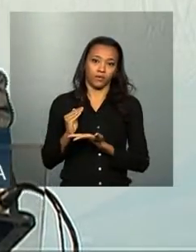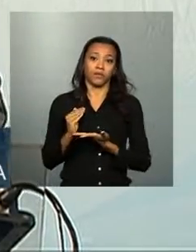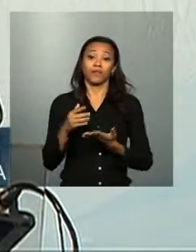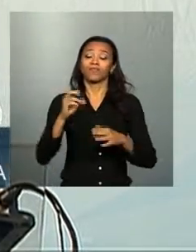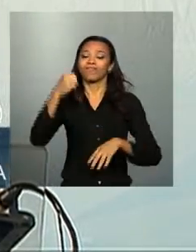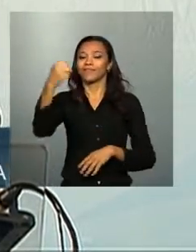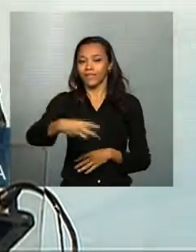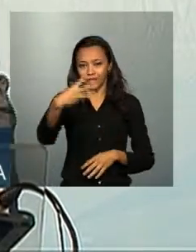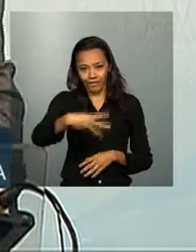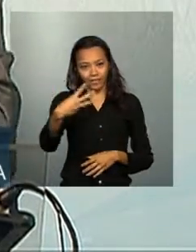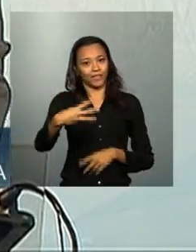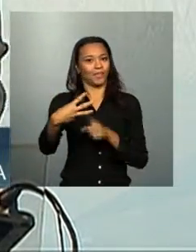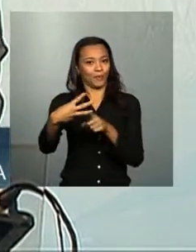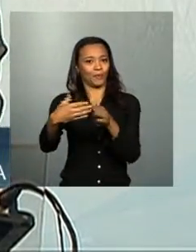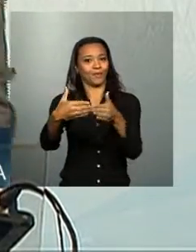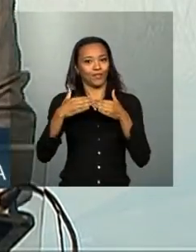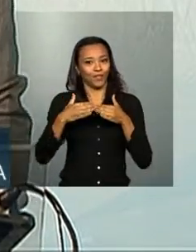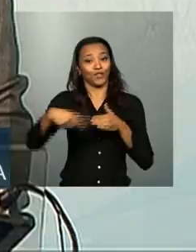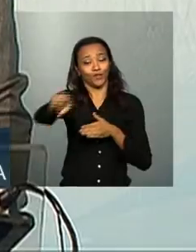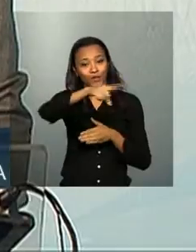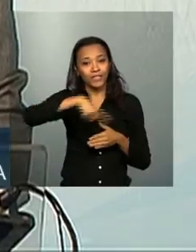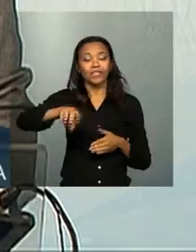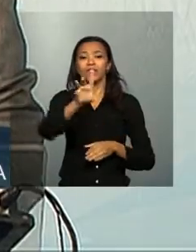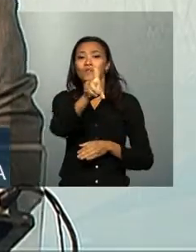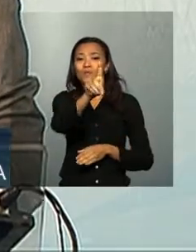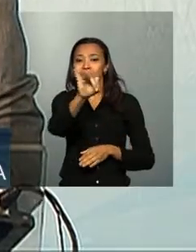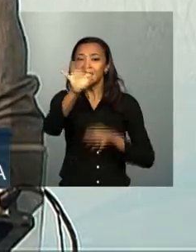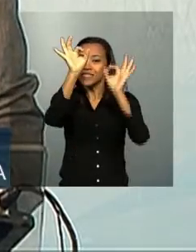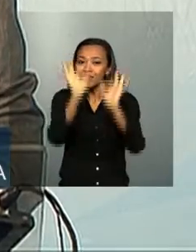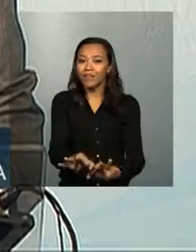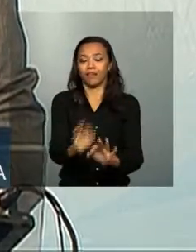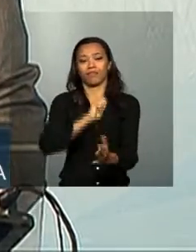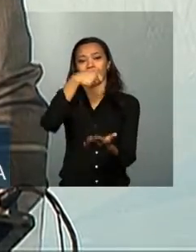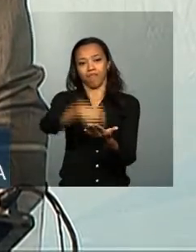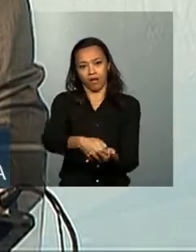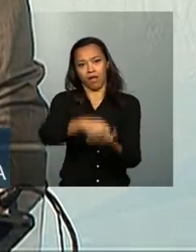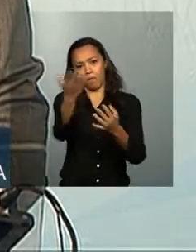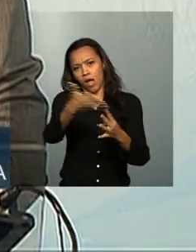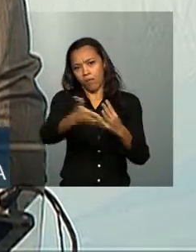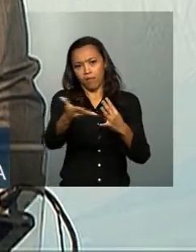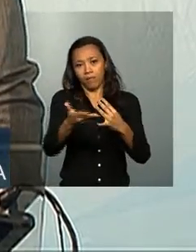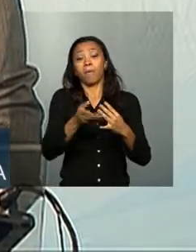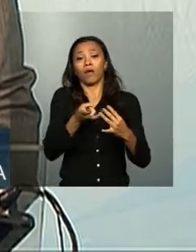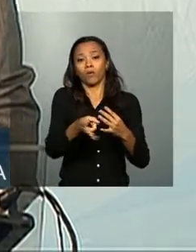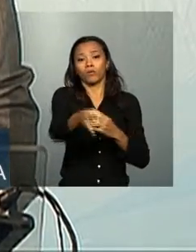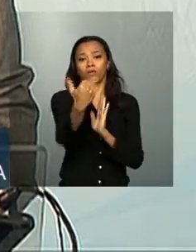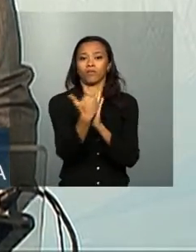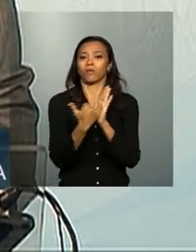terceiro pedido, que a gente possa pagar as prestações em dias e manter esse programa de pé,